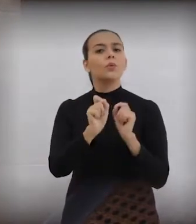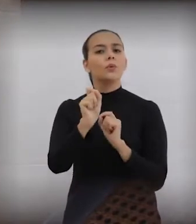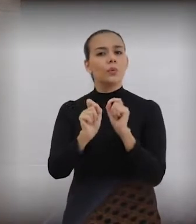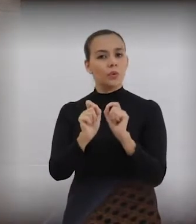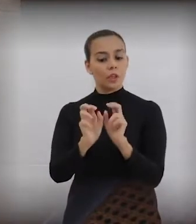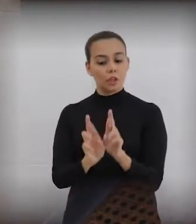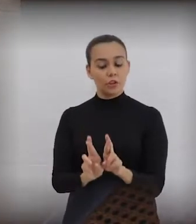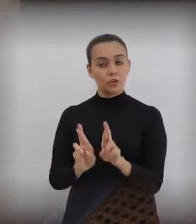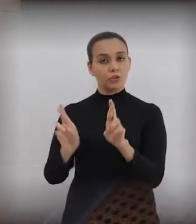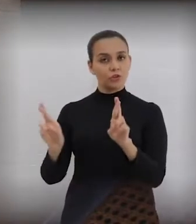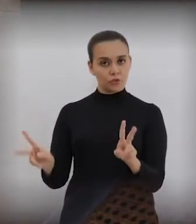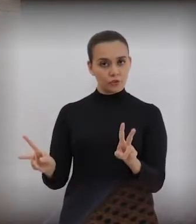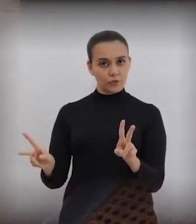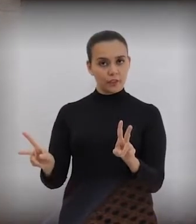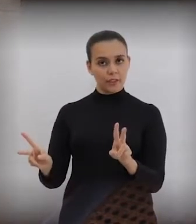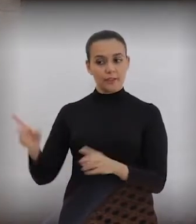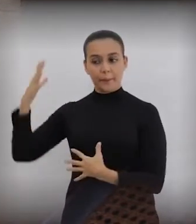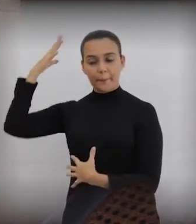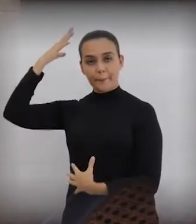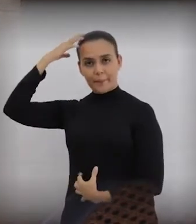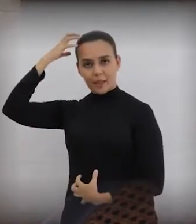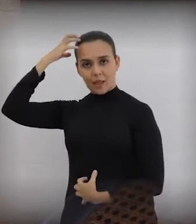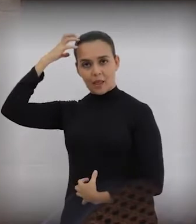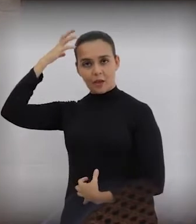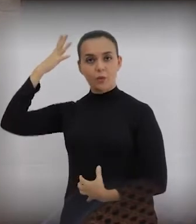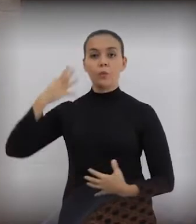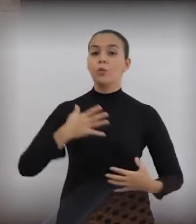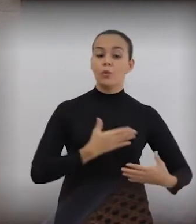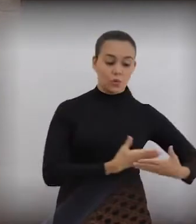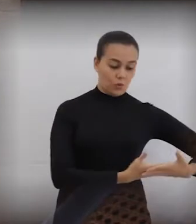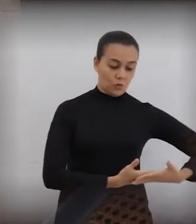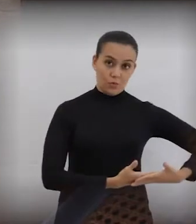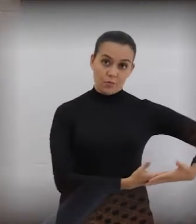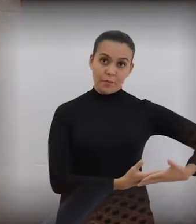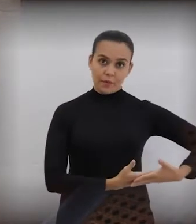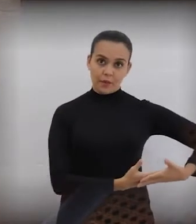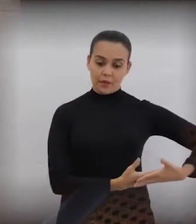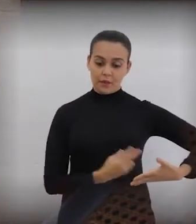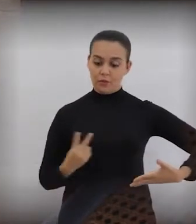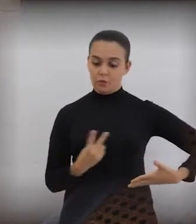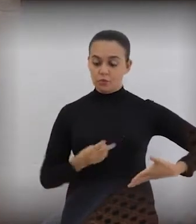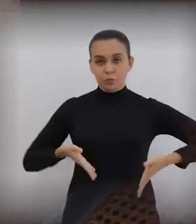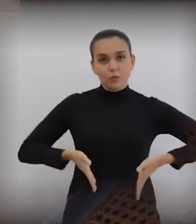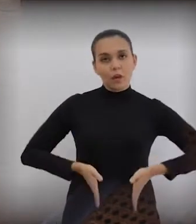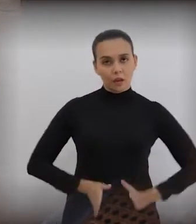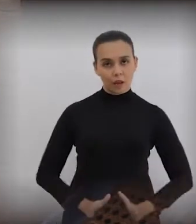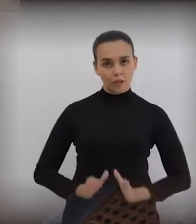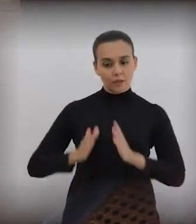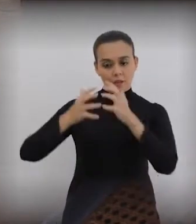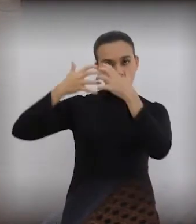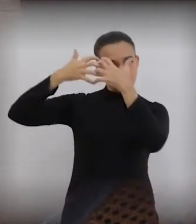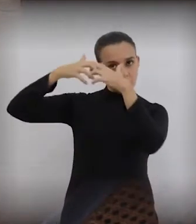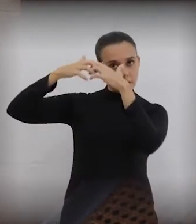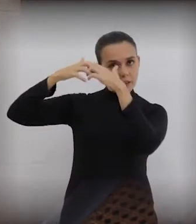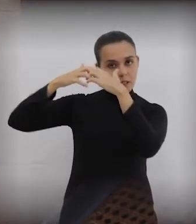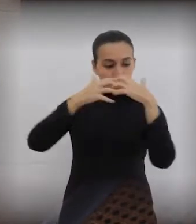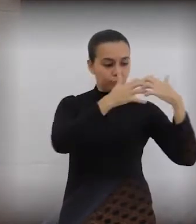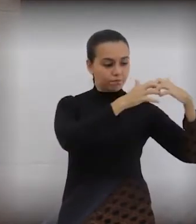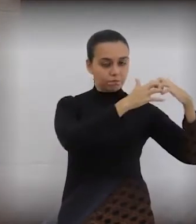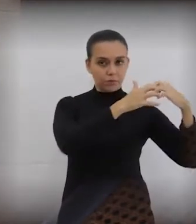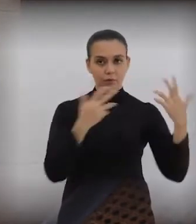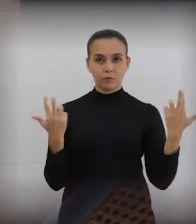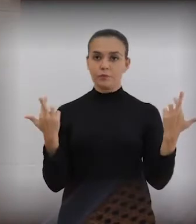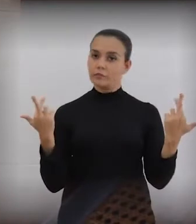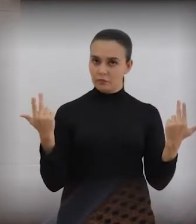das diferenças entre nós e, por exemplo, um chimpanzé, você pega um bebê chimpanzé e um bebê humano, eles nascem mais ou menos com a mesma capacidade,